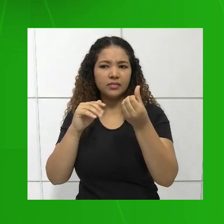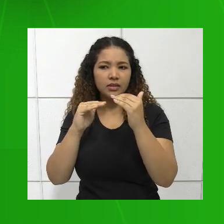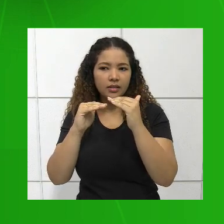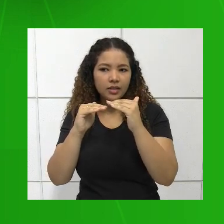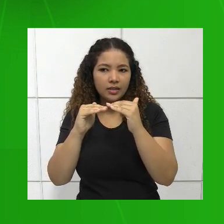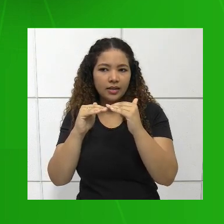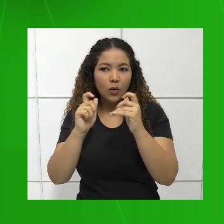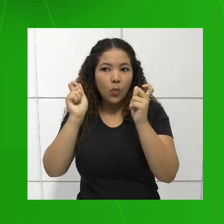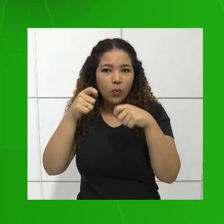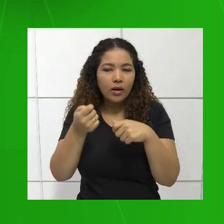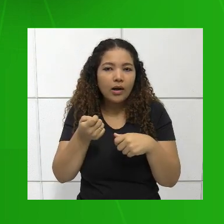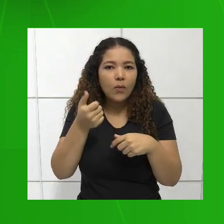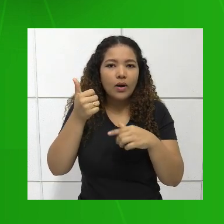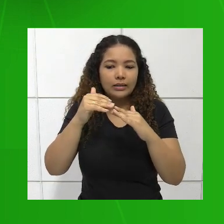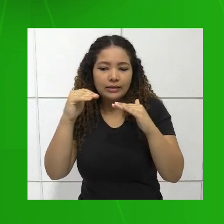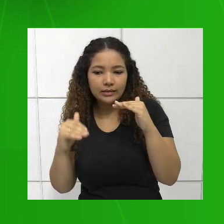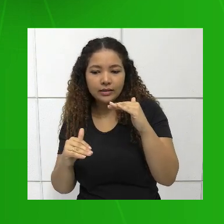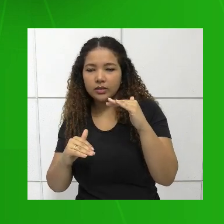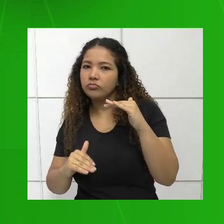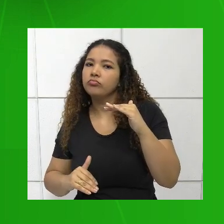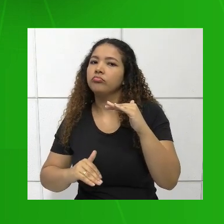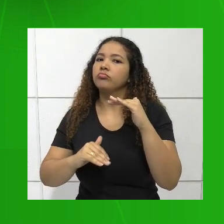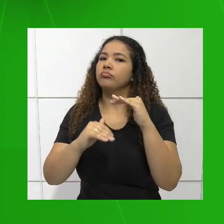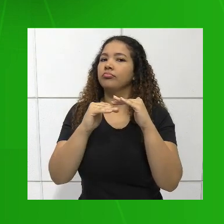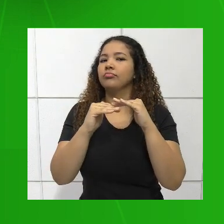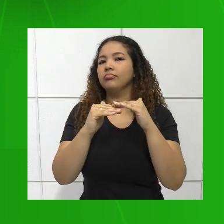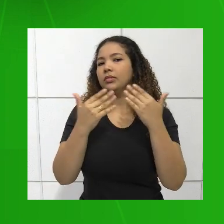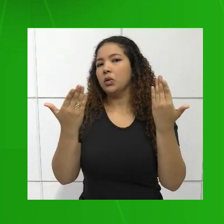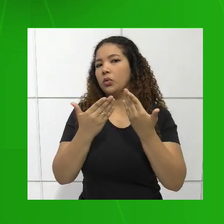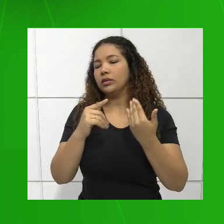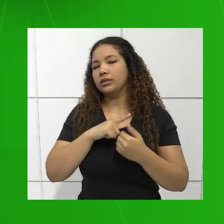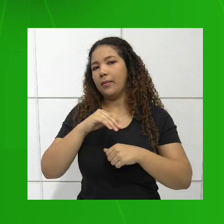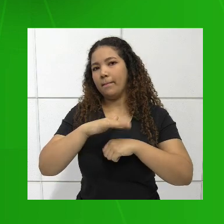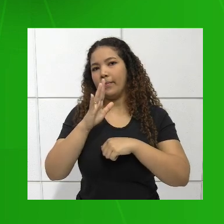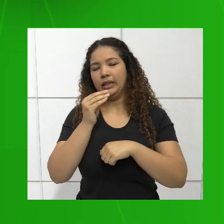possibilidade. Verdade. Chegou a estar ali na vice-lanterna, mas hoje tem